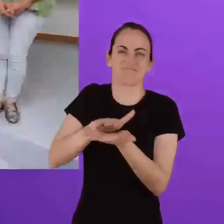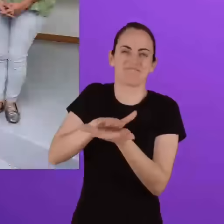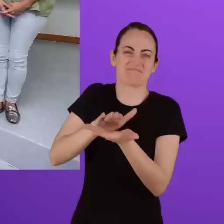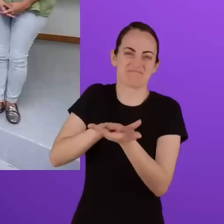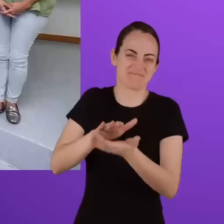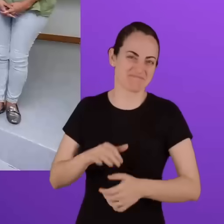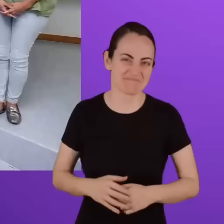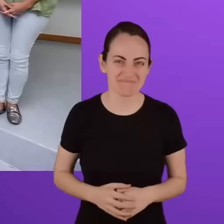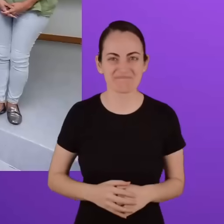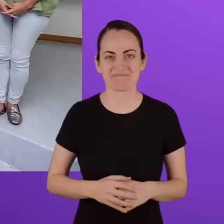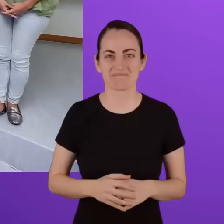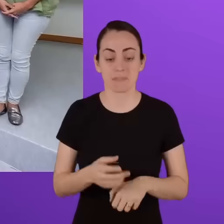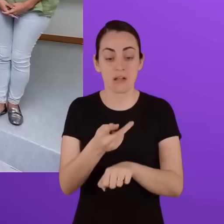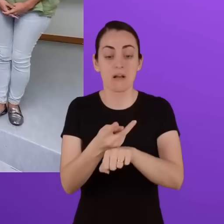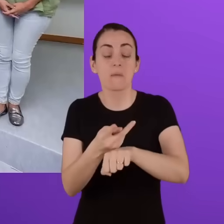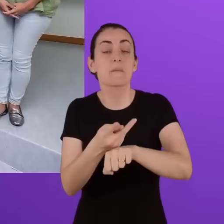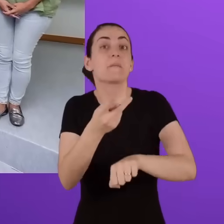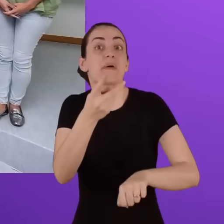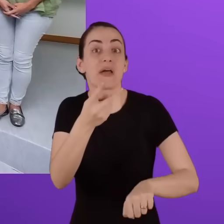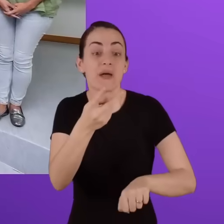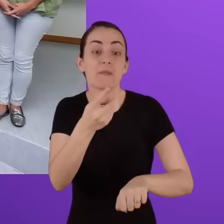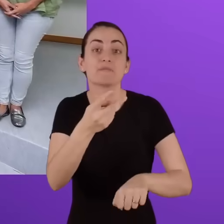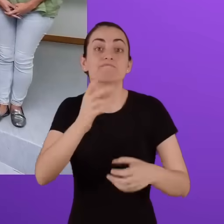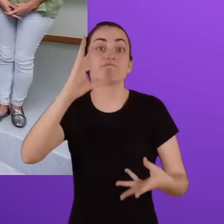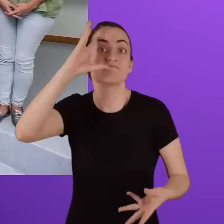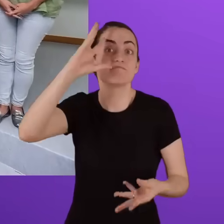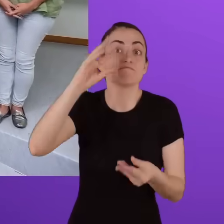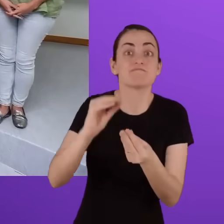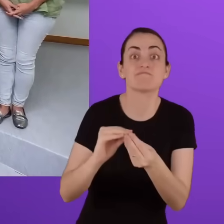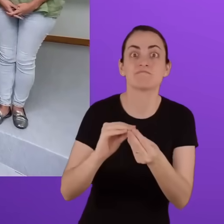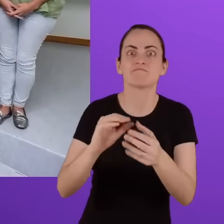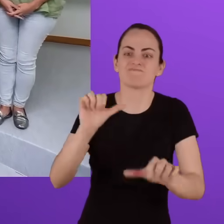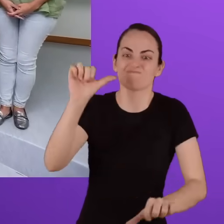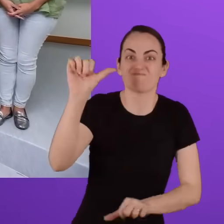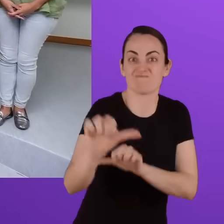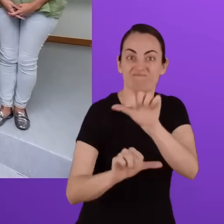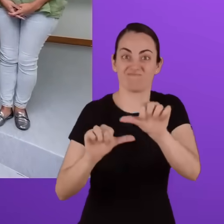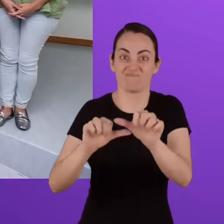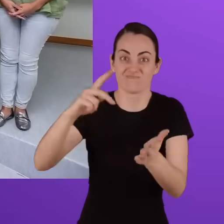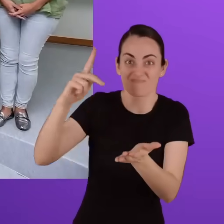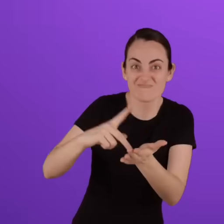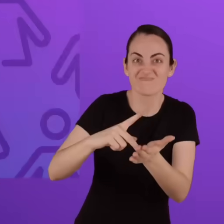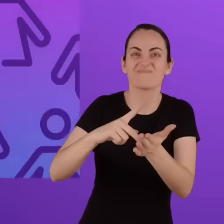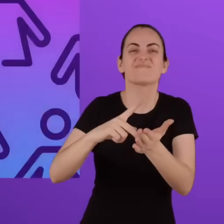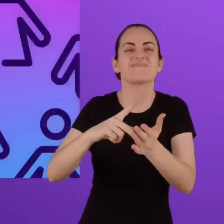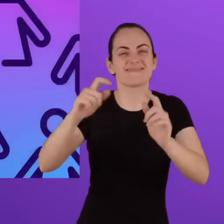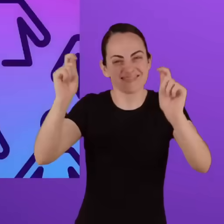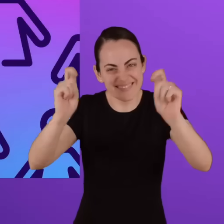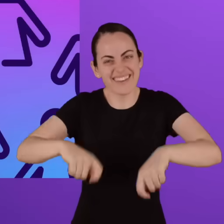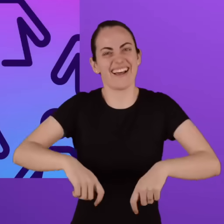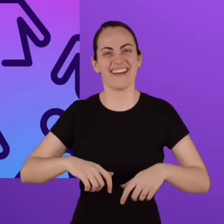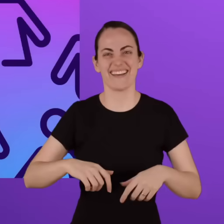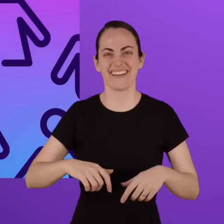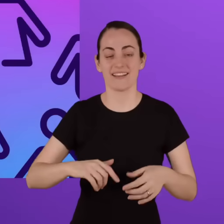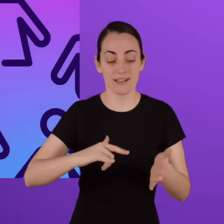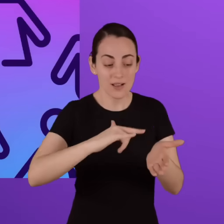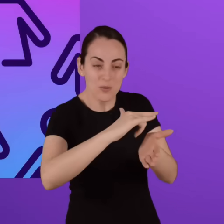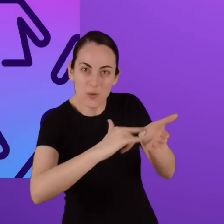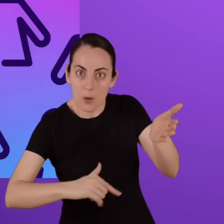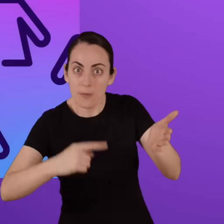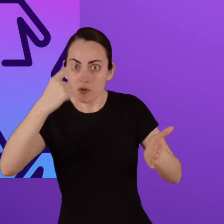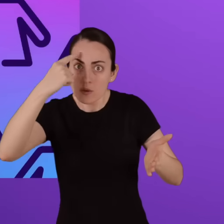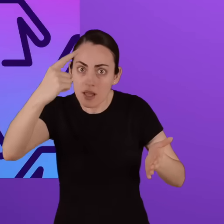O Prêmio Mulheres e Ciência comprova que mudanças reais são possíveis. Conheça o Marco